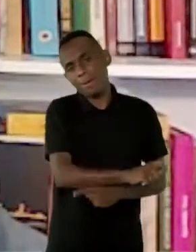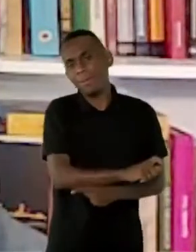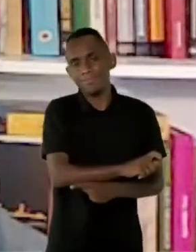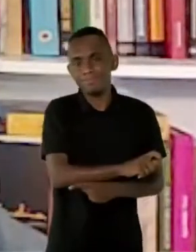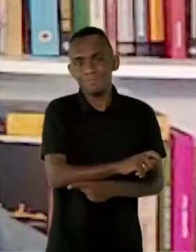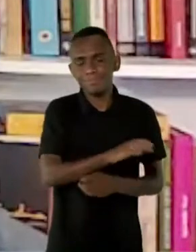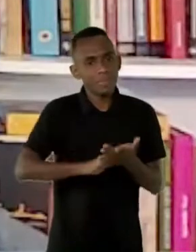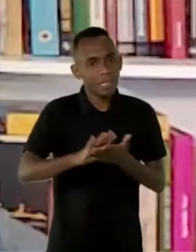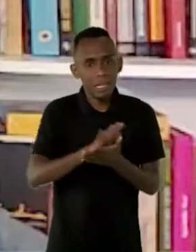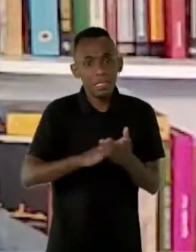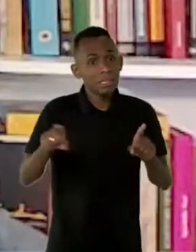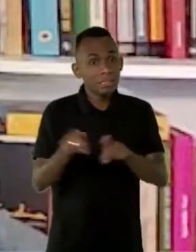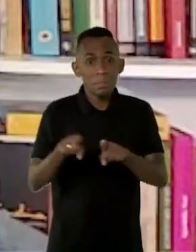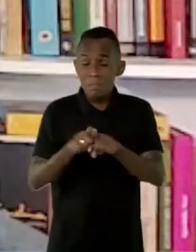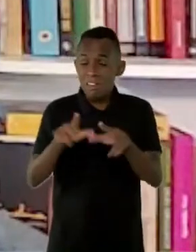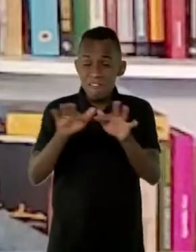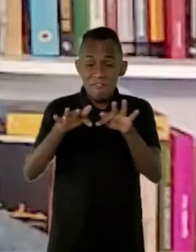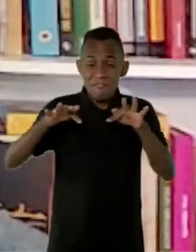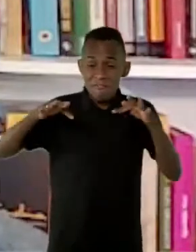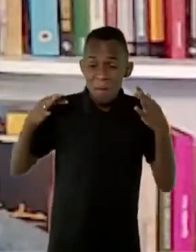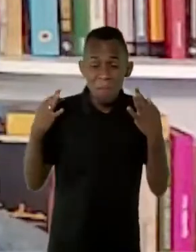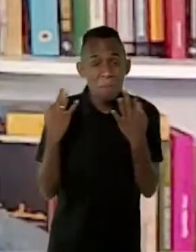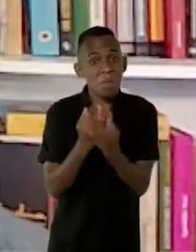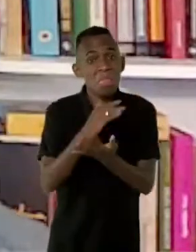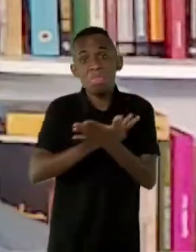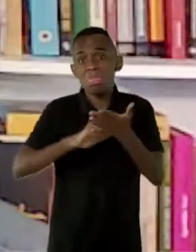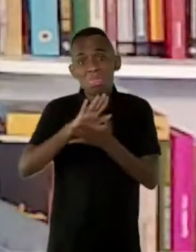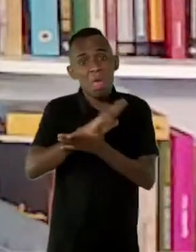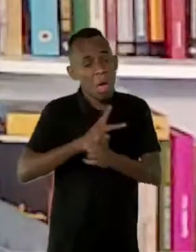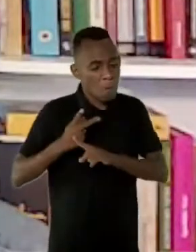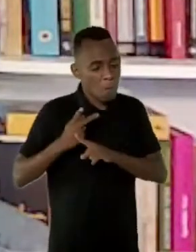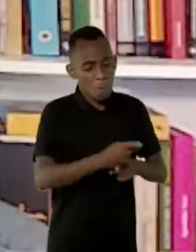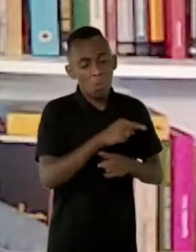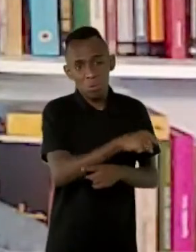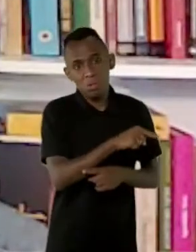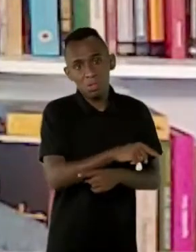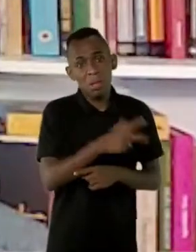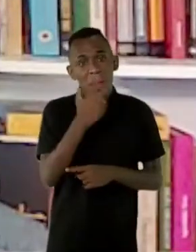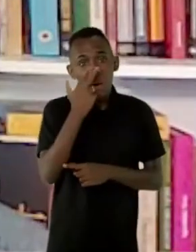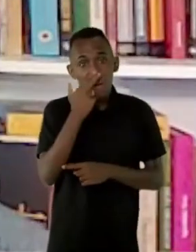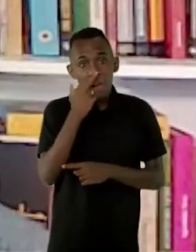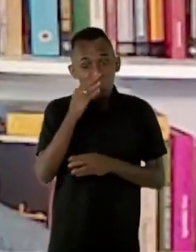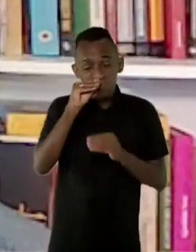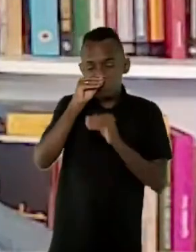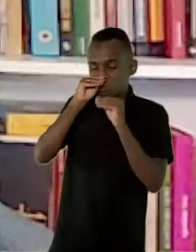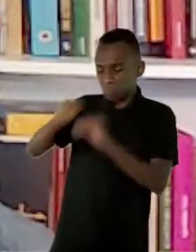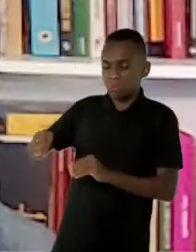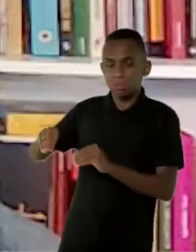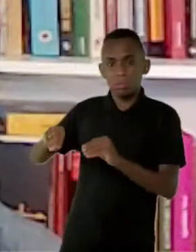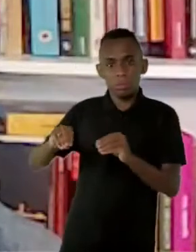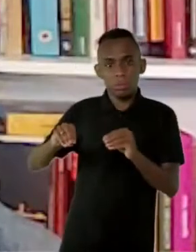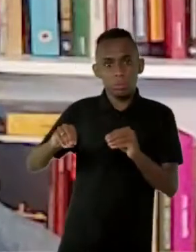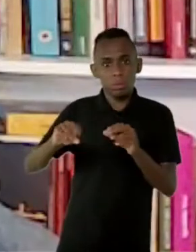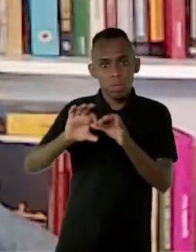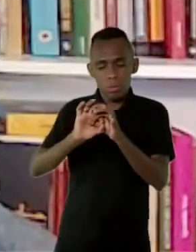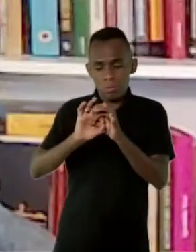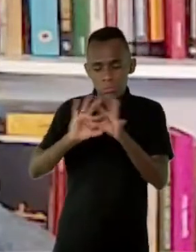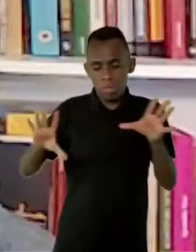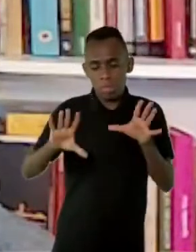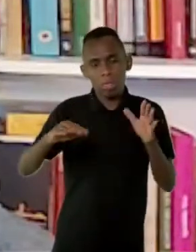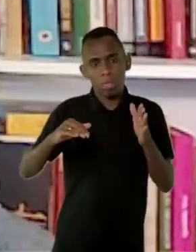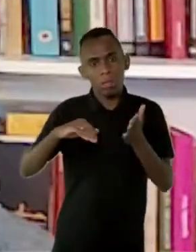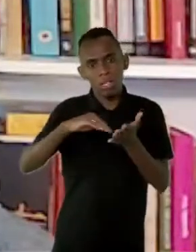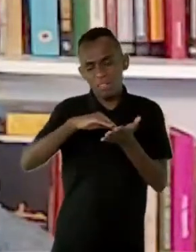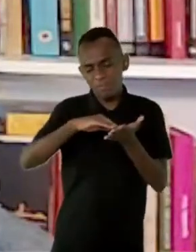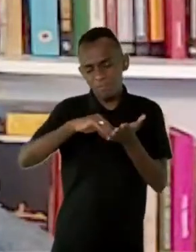dela durante esse processo todo. Ou seja, é como se ela se desligasse de Sacramento. Ela deu uma matéria